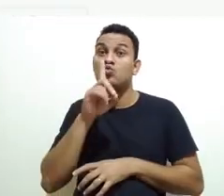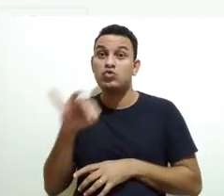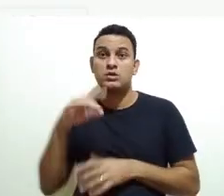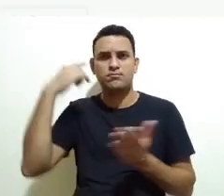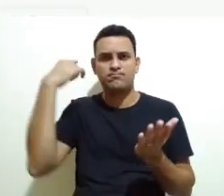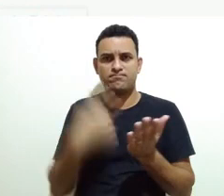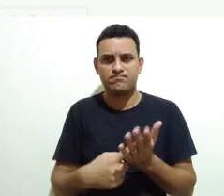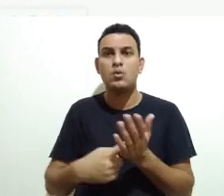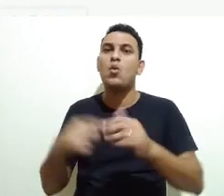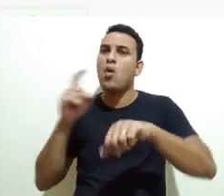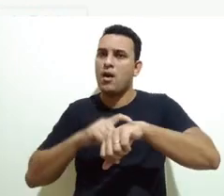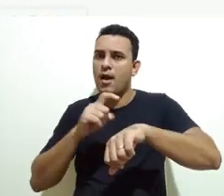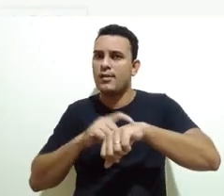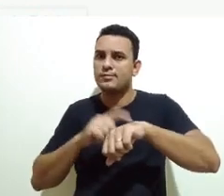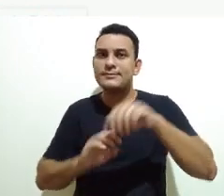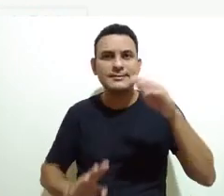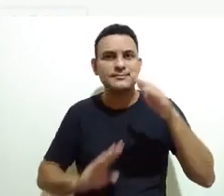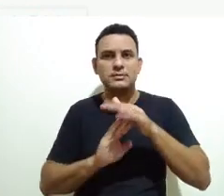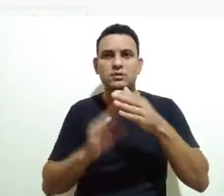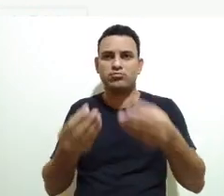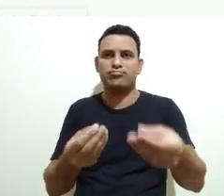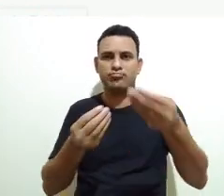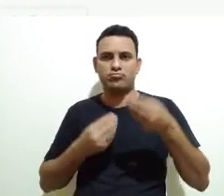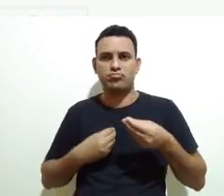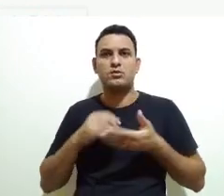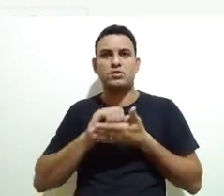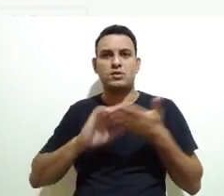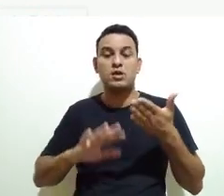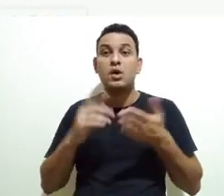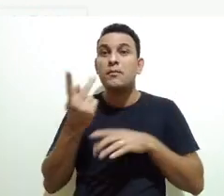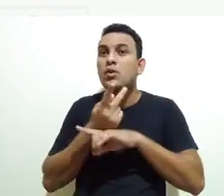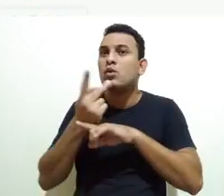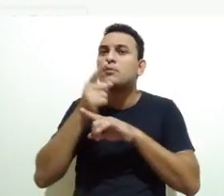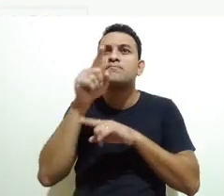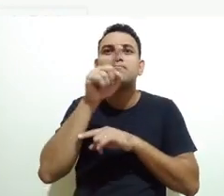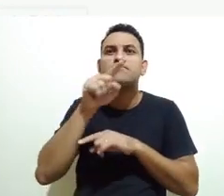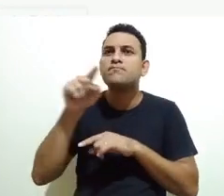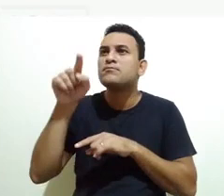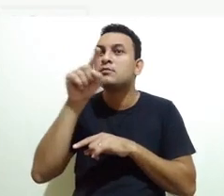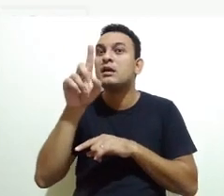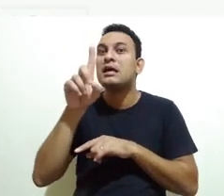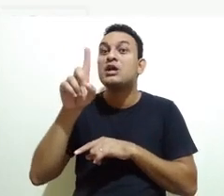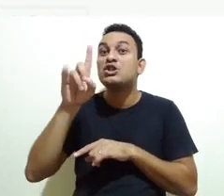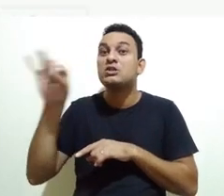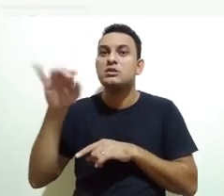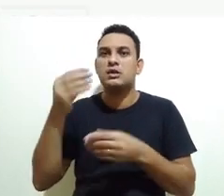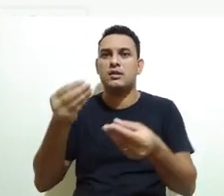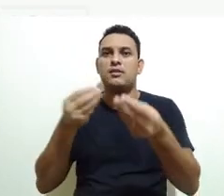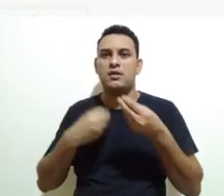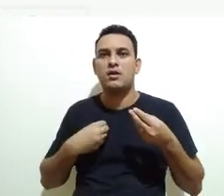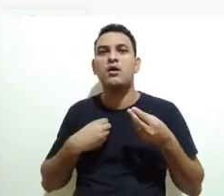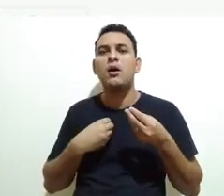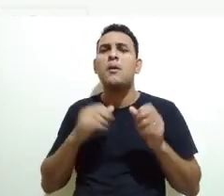for do seu interesse determinar uma data e/ou horário limites para a entrega das atividades, localize e